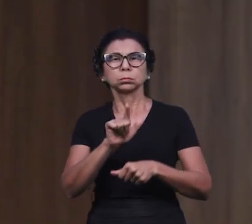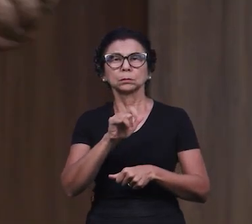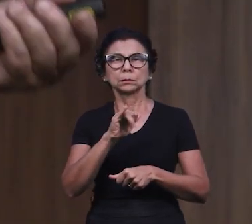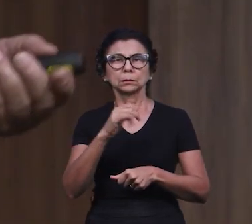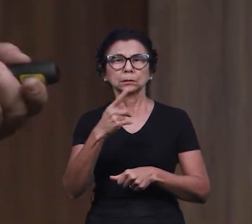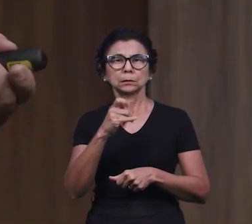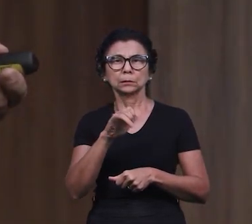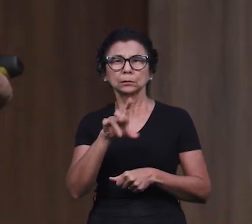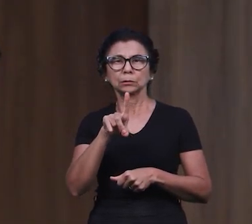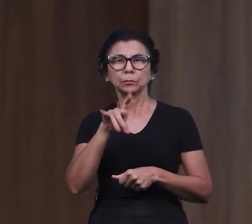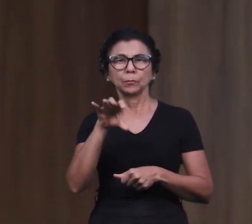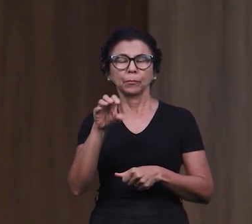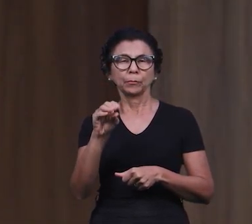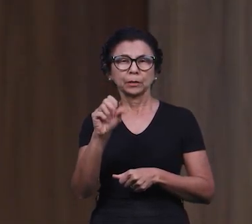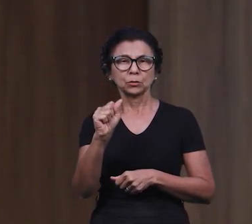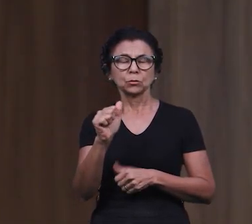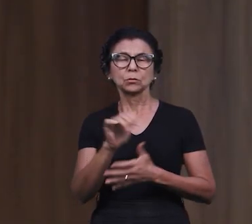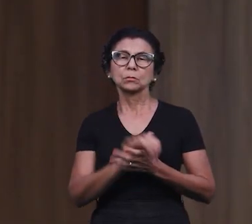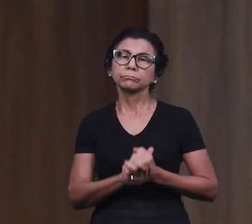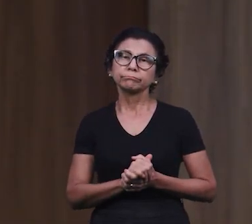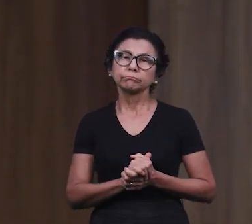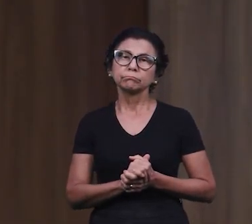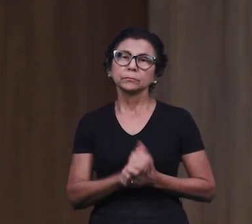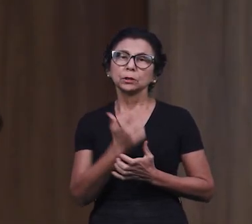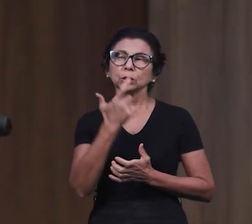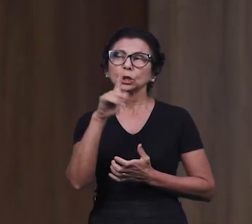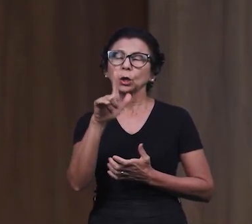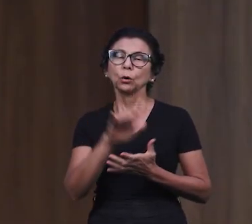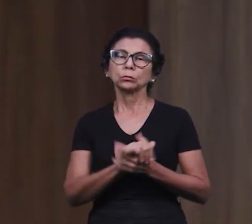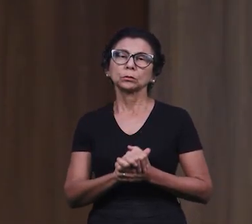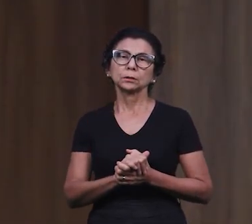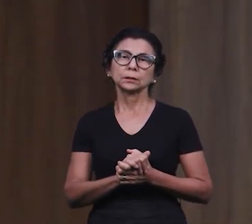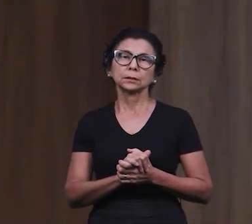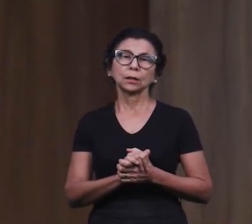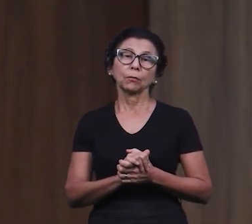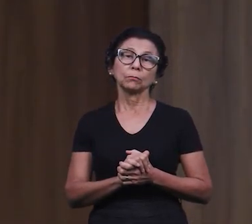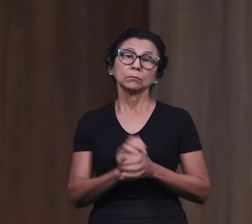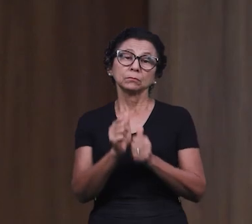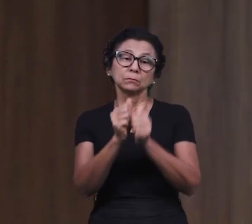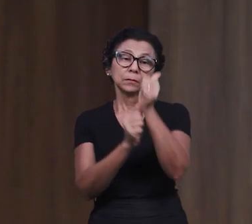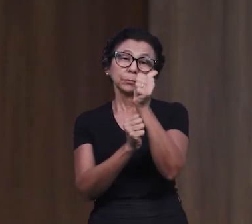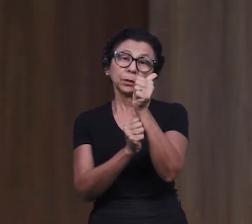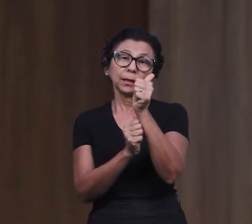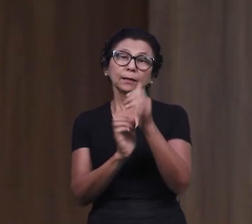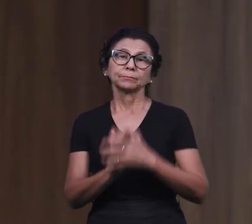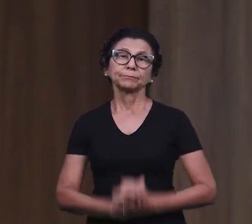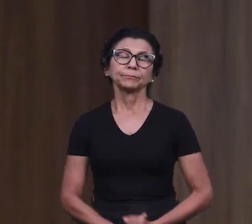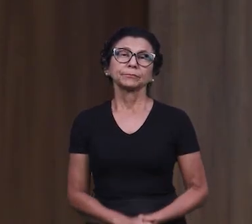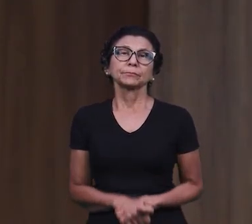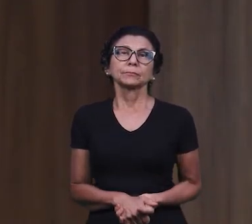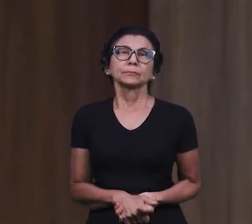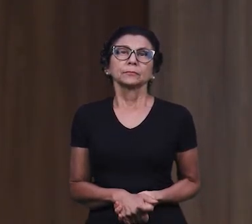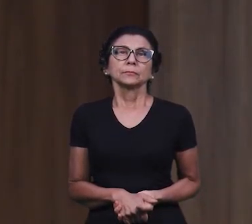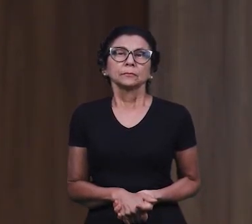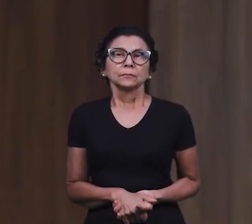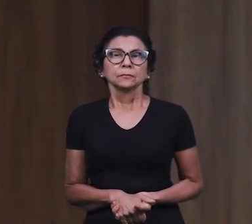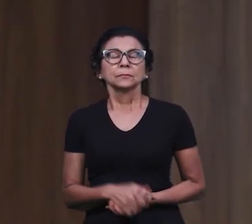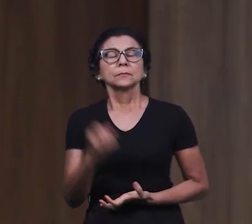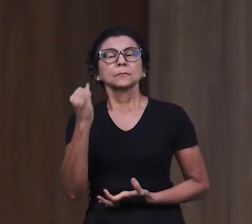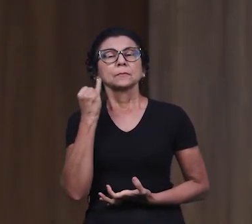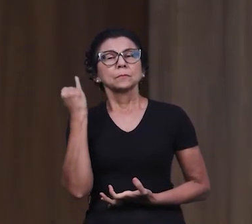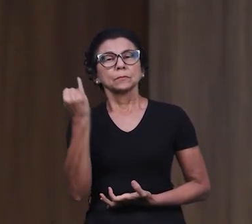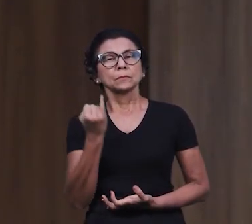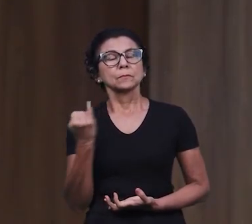são substâncias apolares e que semelhante dissolve semelhante. 2 questões. Então, é